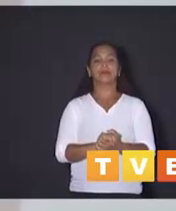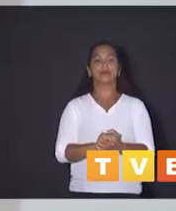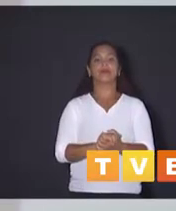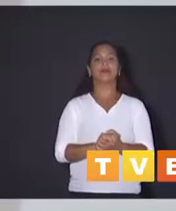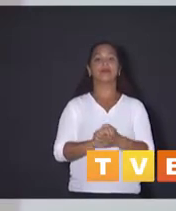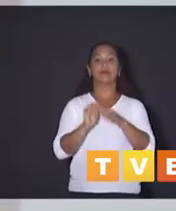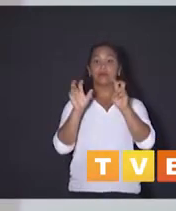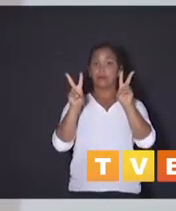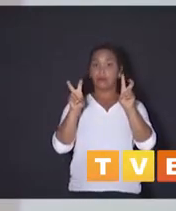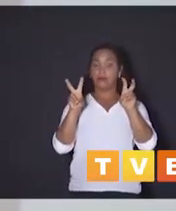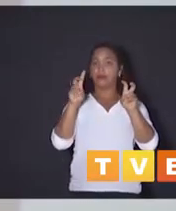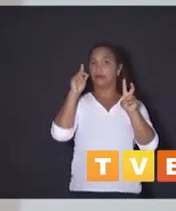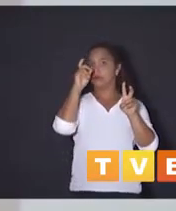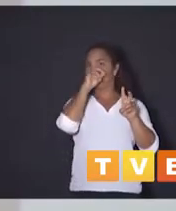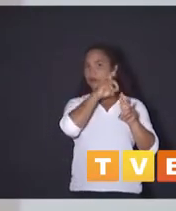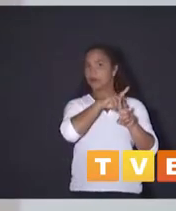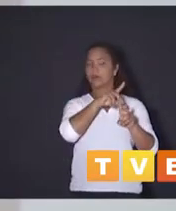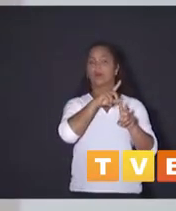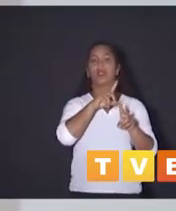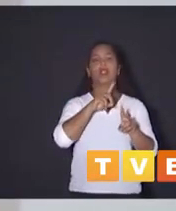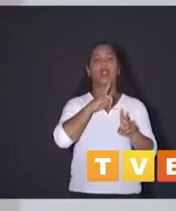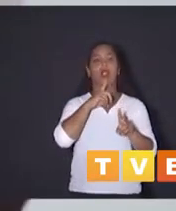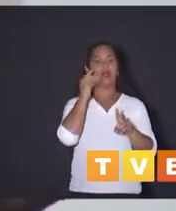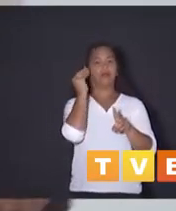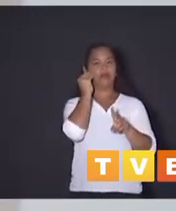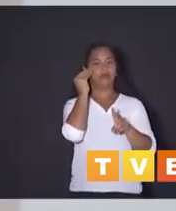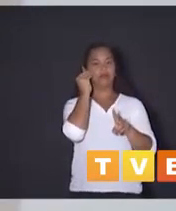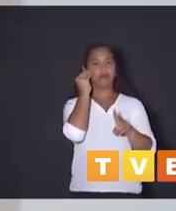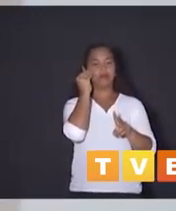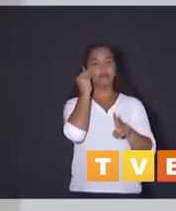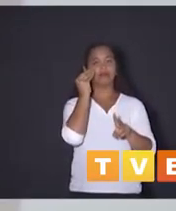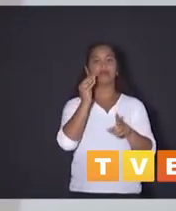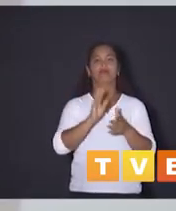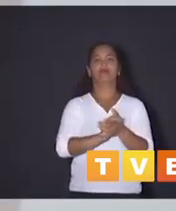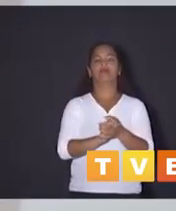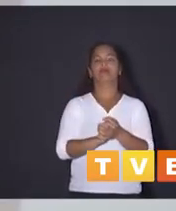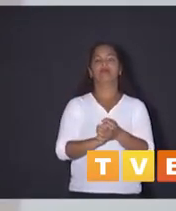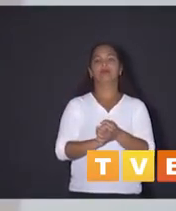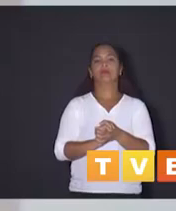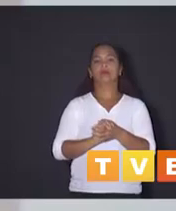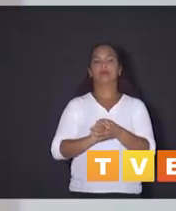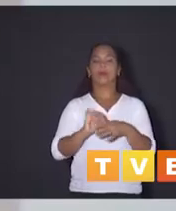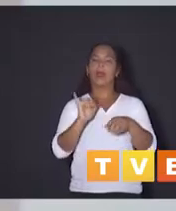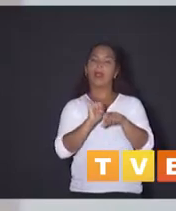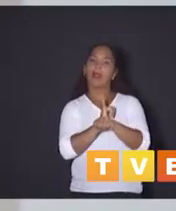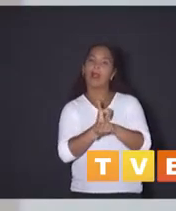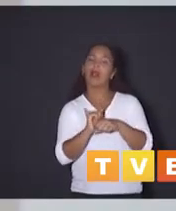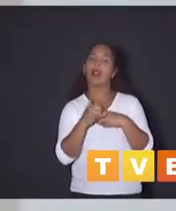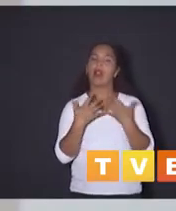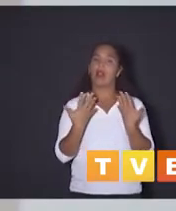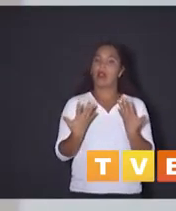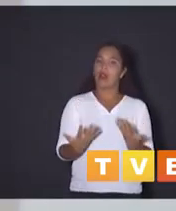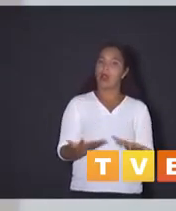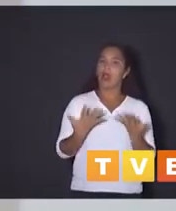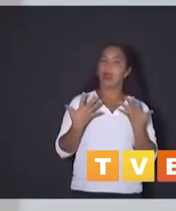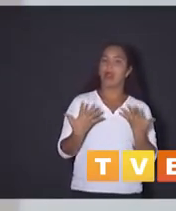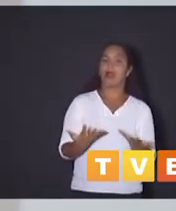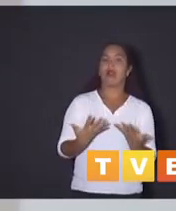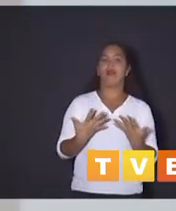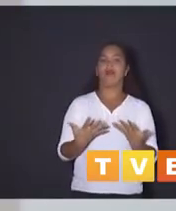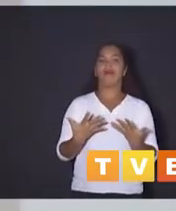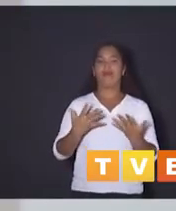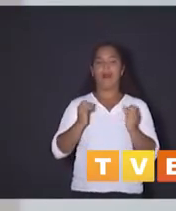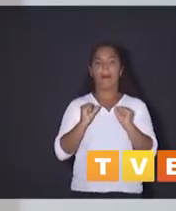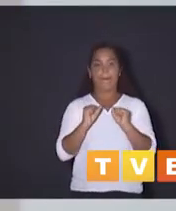e que eu vou tentar e eu vou adotar aqui uma abordagem um pouco mais leve para que a gente possa possa